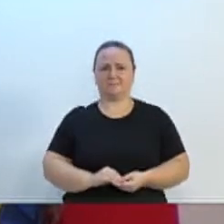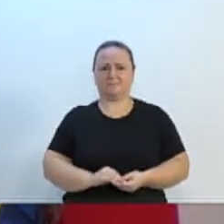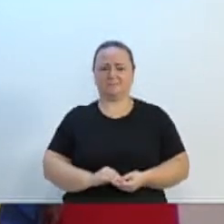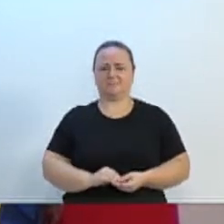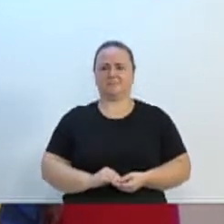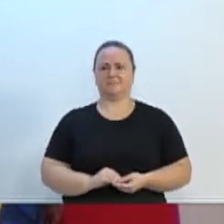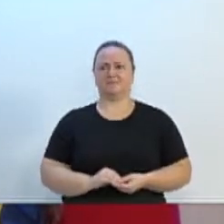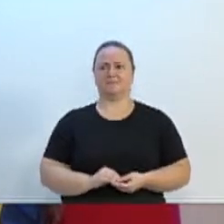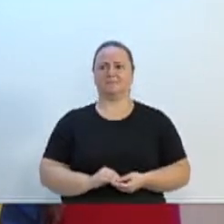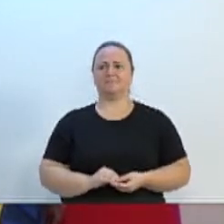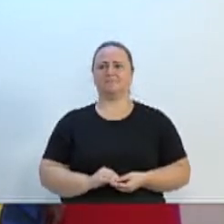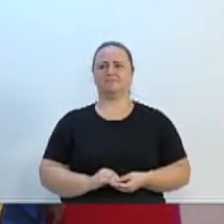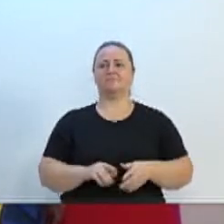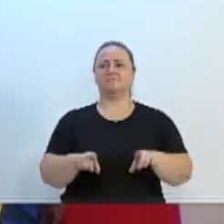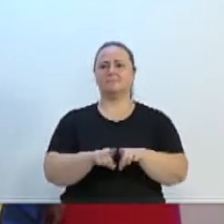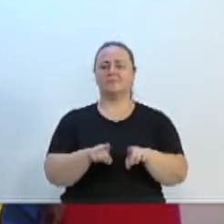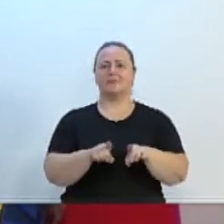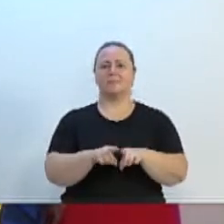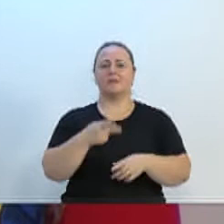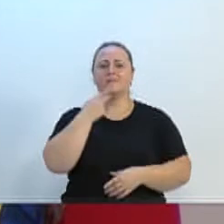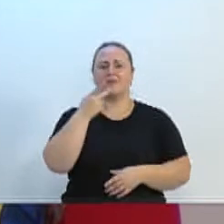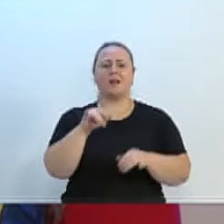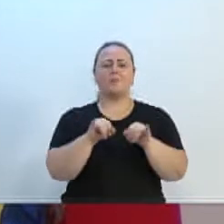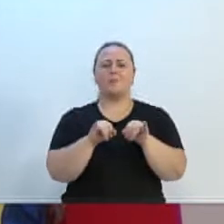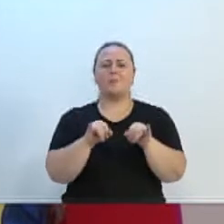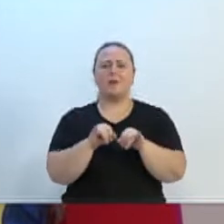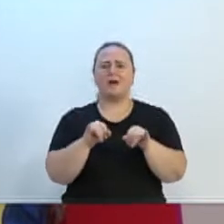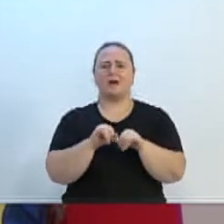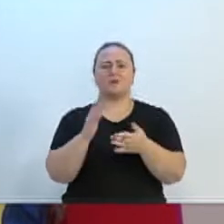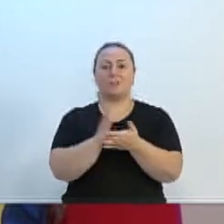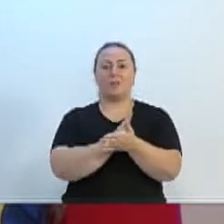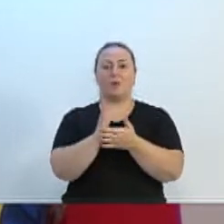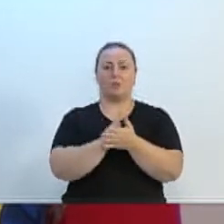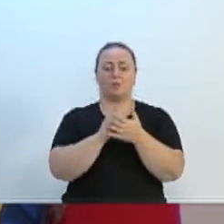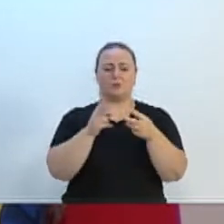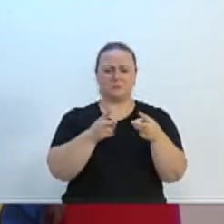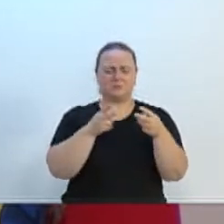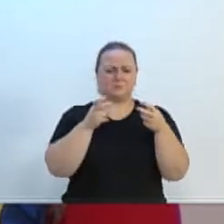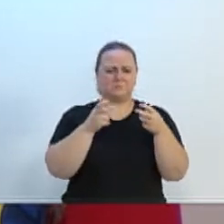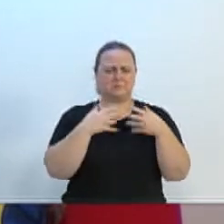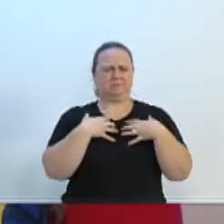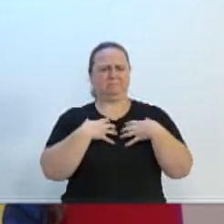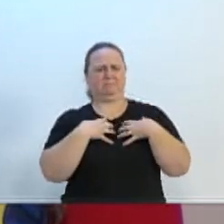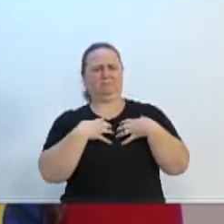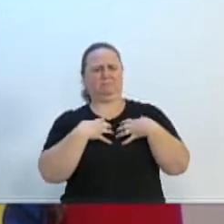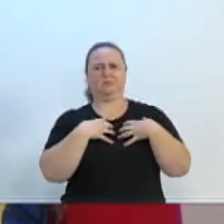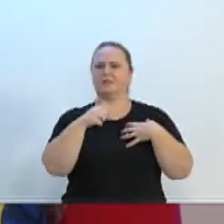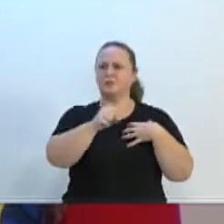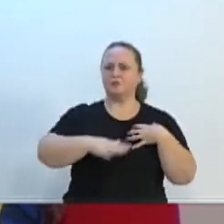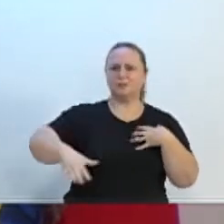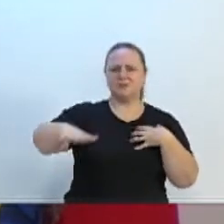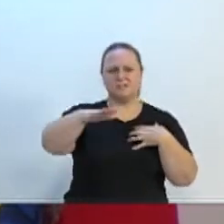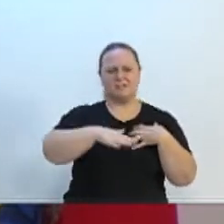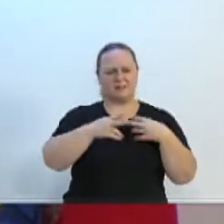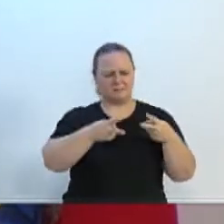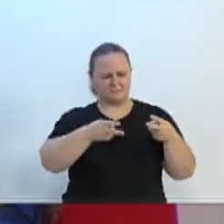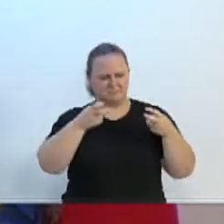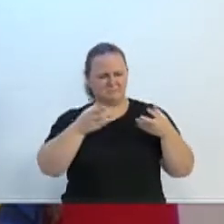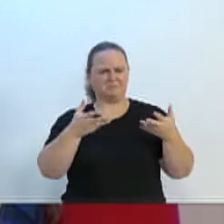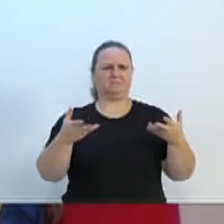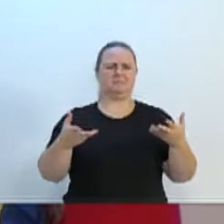Acabamos fazendo falácias que são confundidas na nossa sociedade por conta de